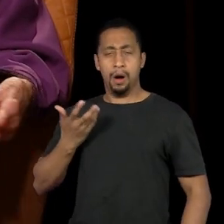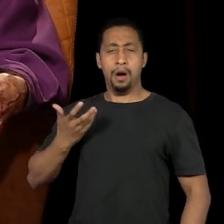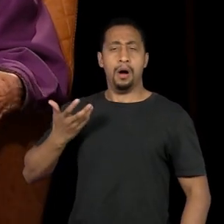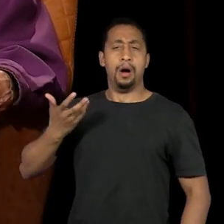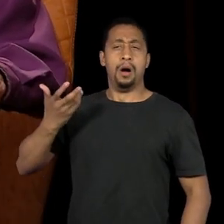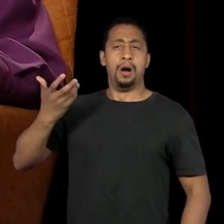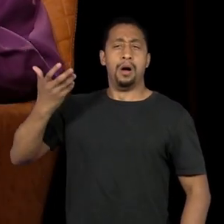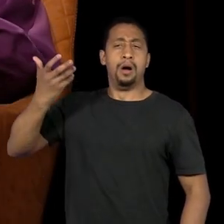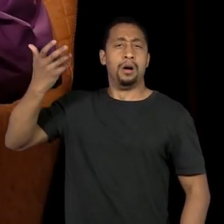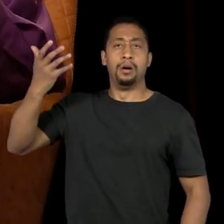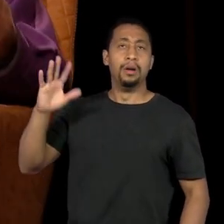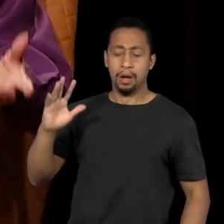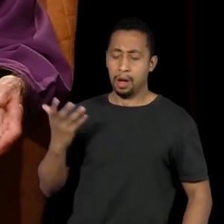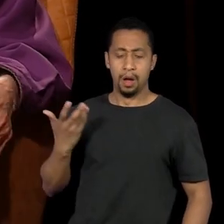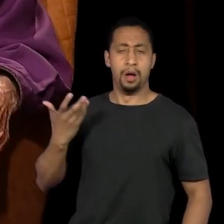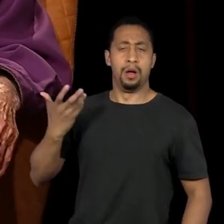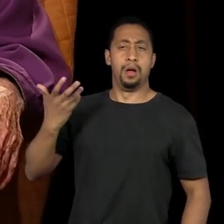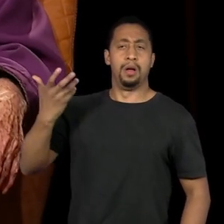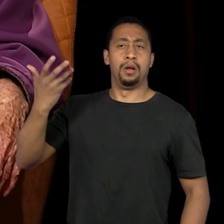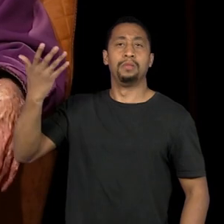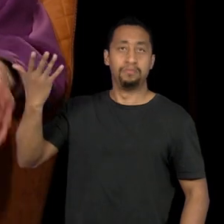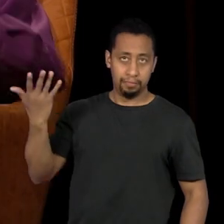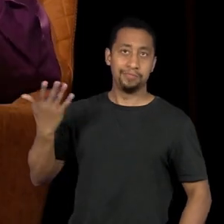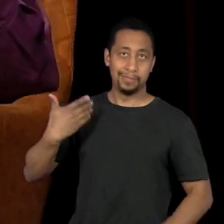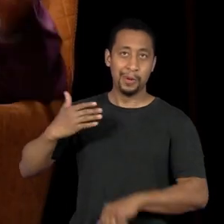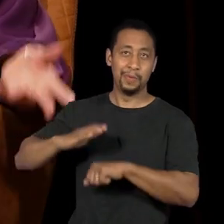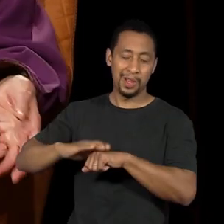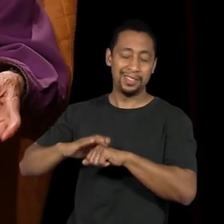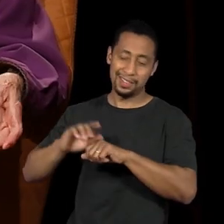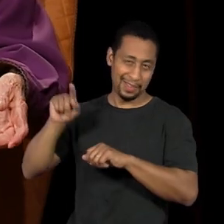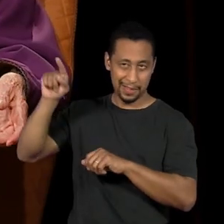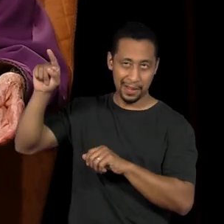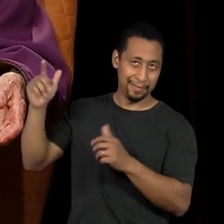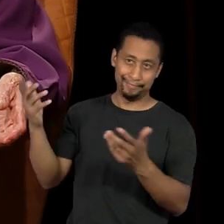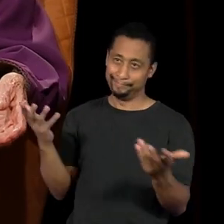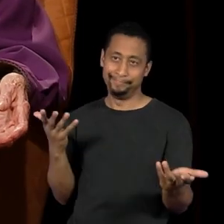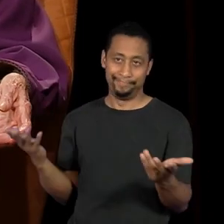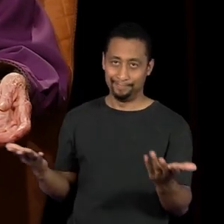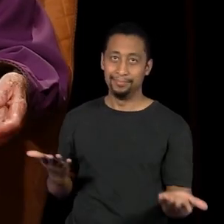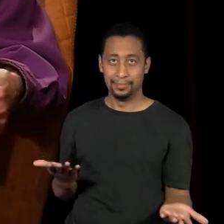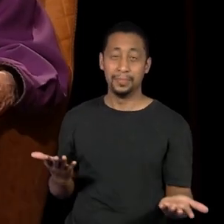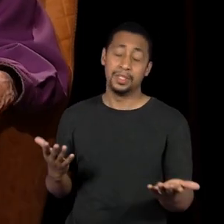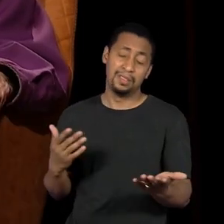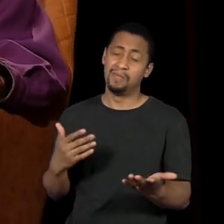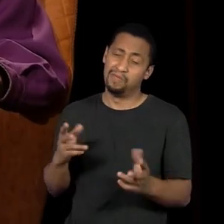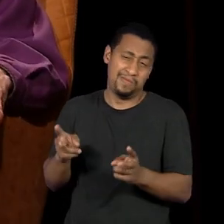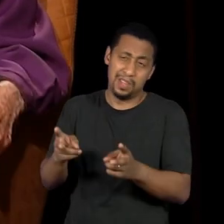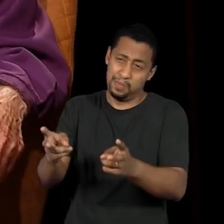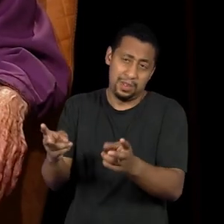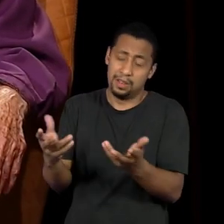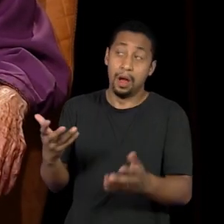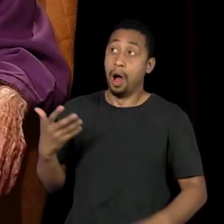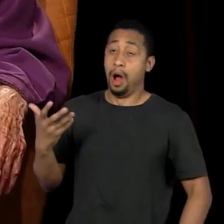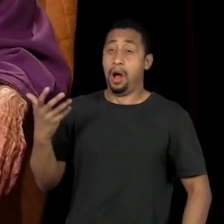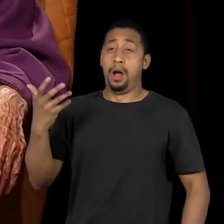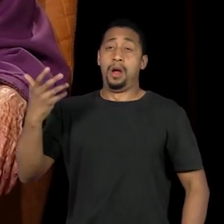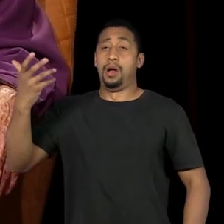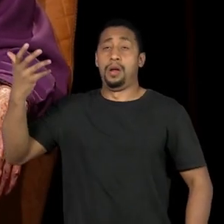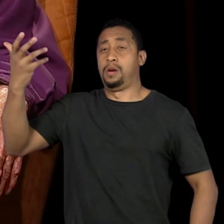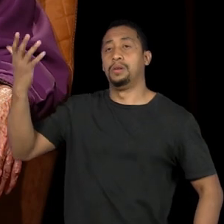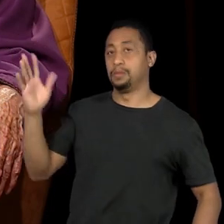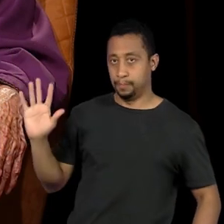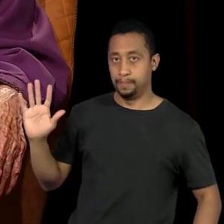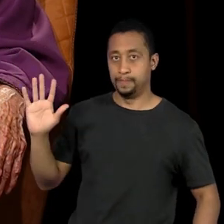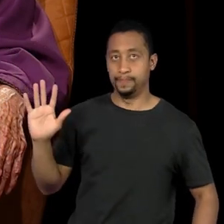Fausto, de Gounod, Traviata, e fazia muito isso. Fazia